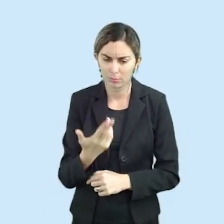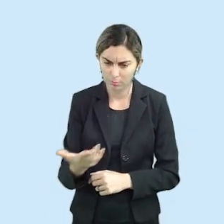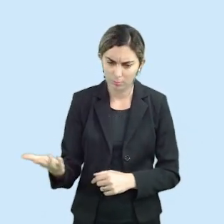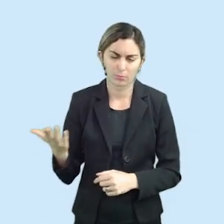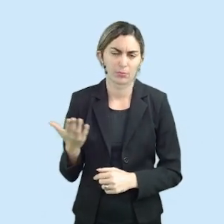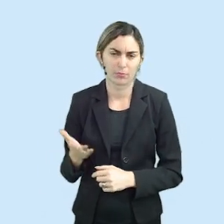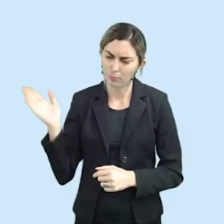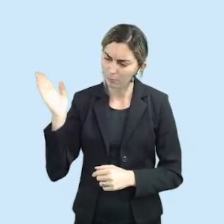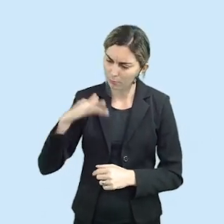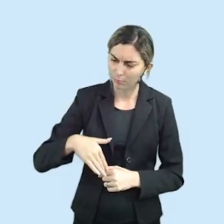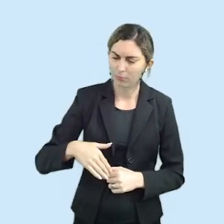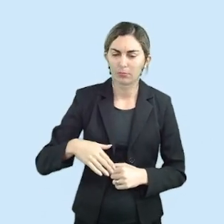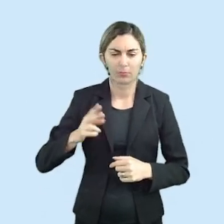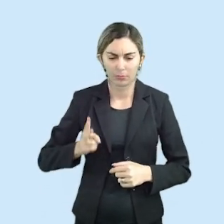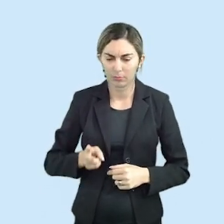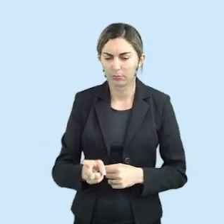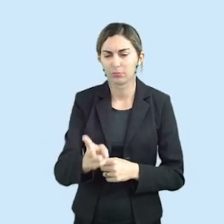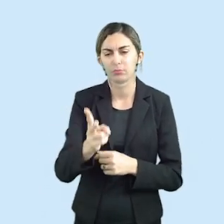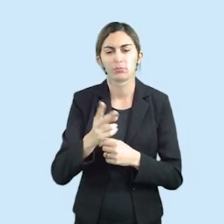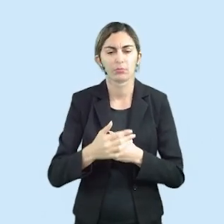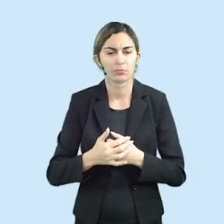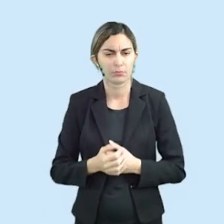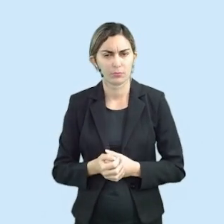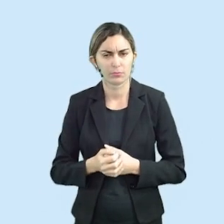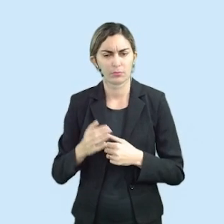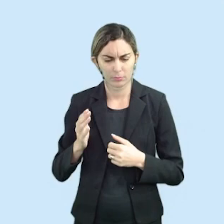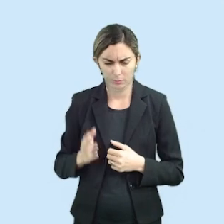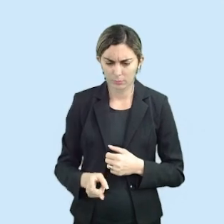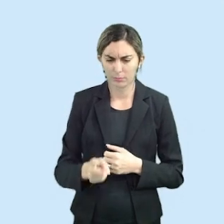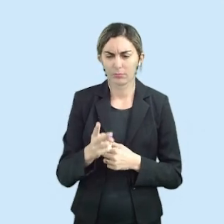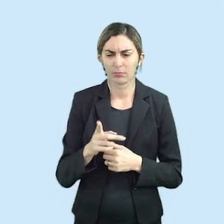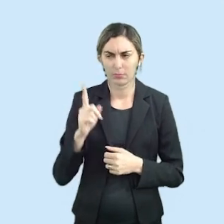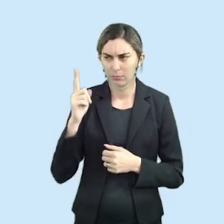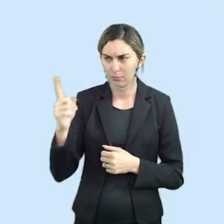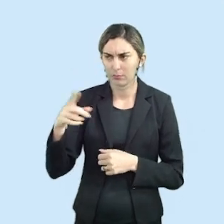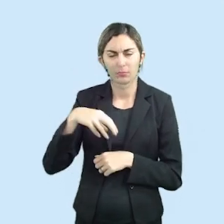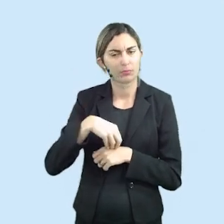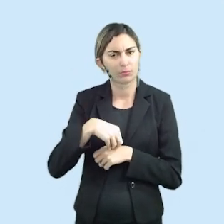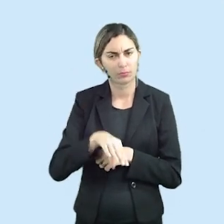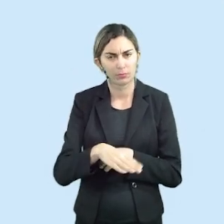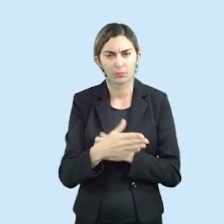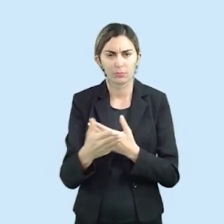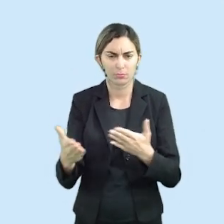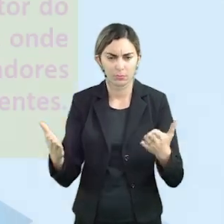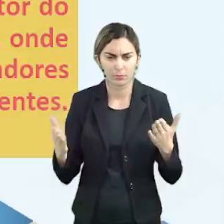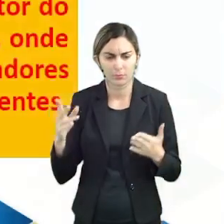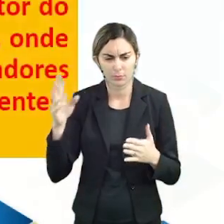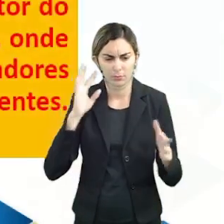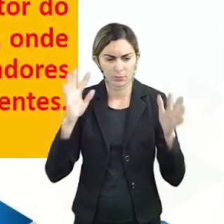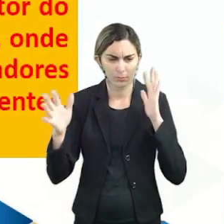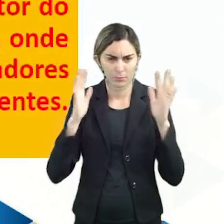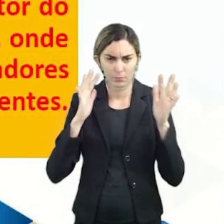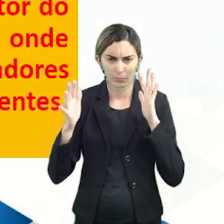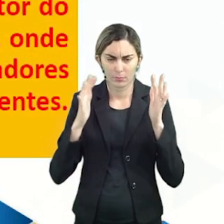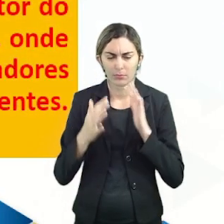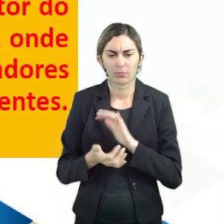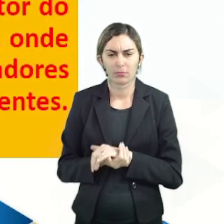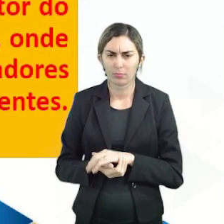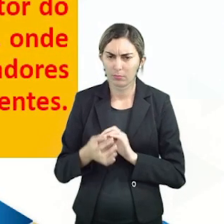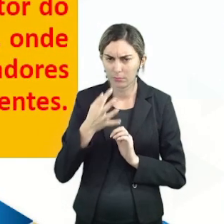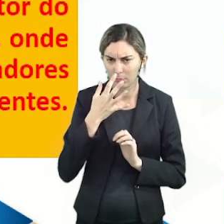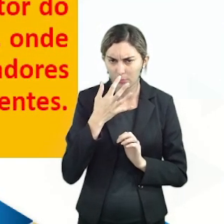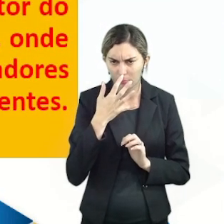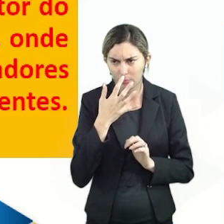aí, e vamos caminhando sempre. Vamos lá, aqui eu trago para vocês essa reflexão. Vamos ver aqui,